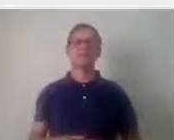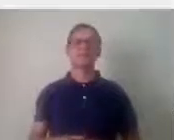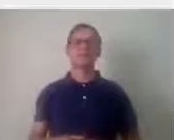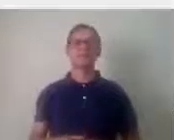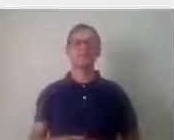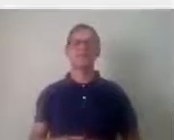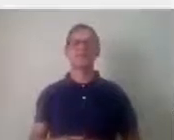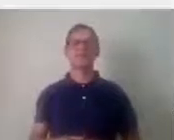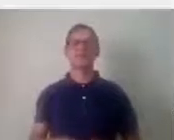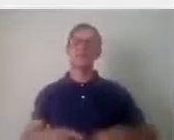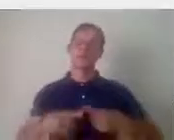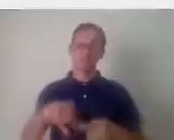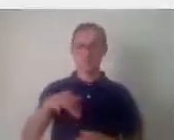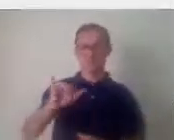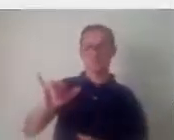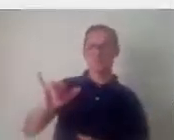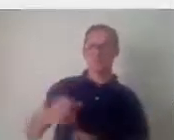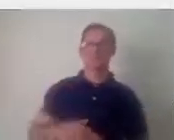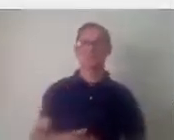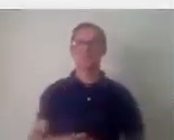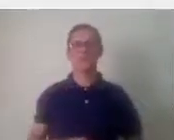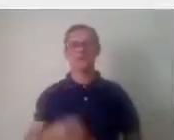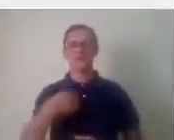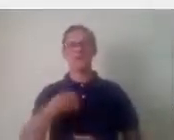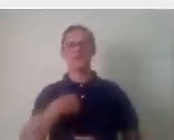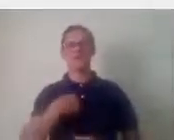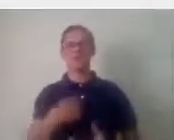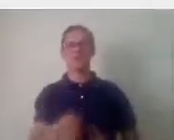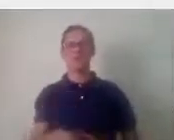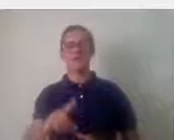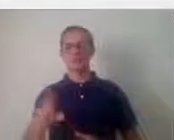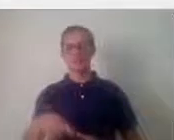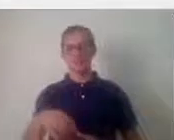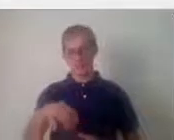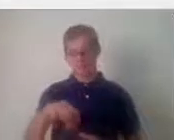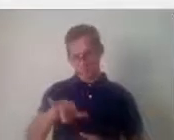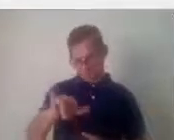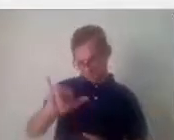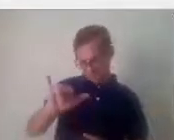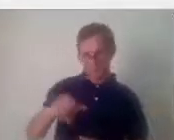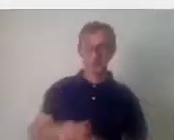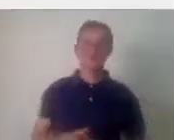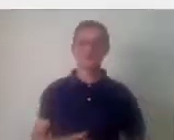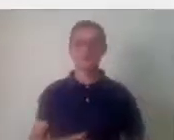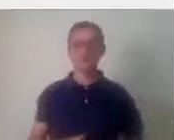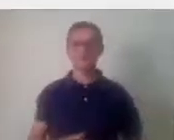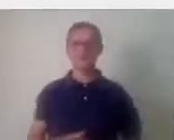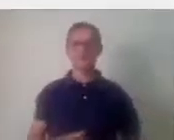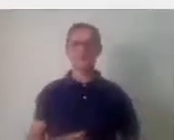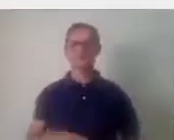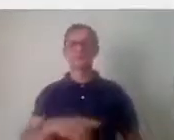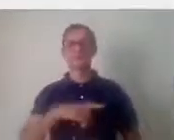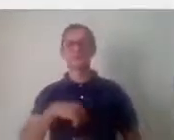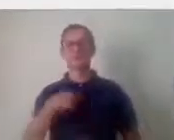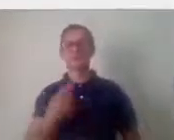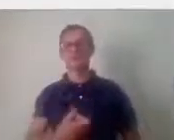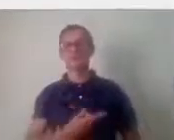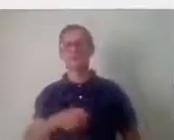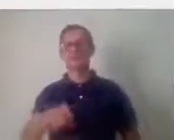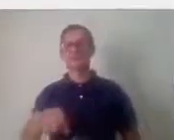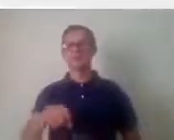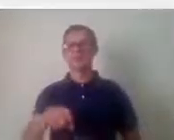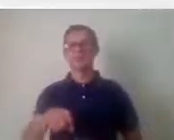em relação a y, se eu estou integrando em relação a y, nós temos que x